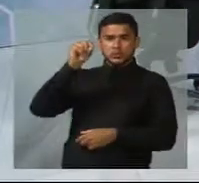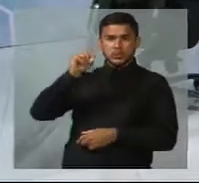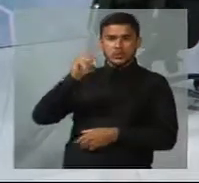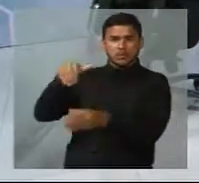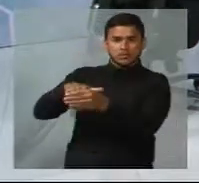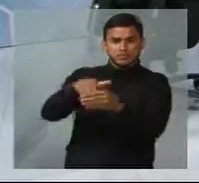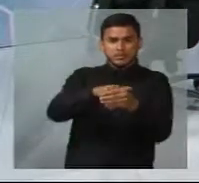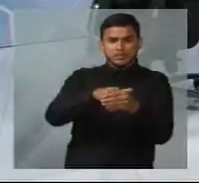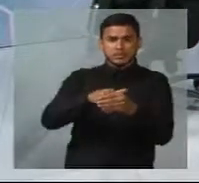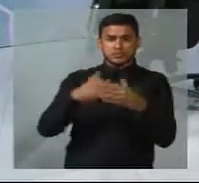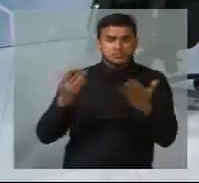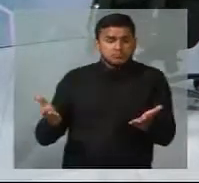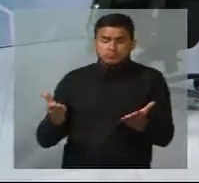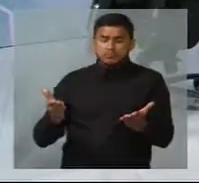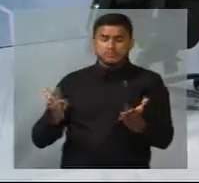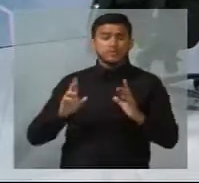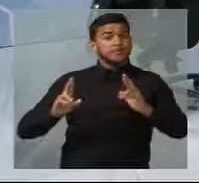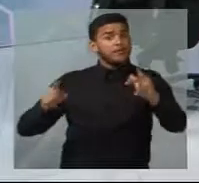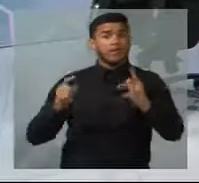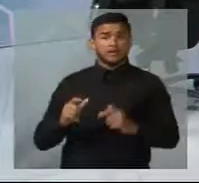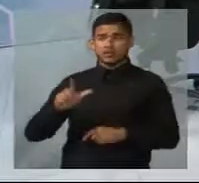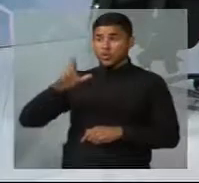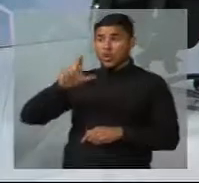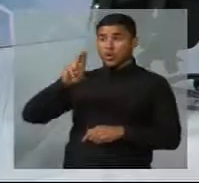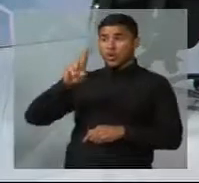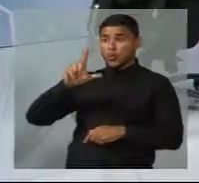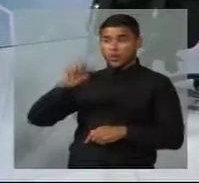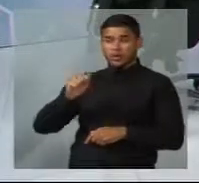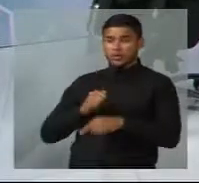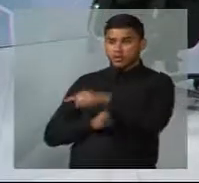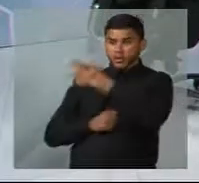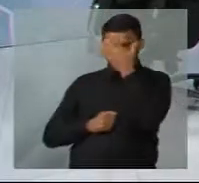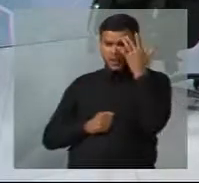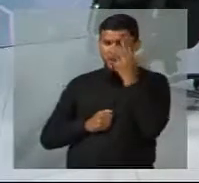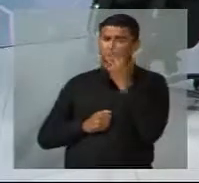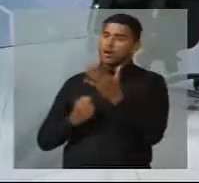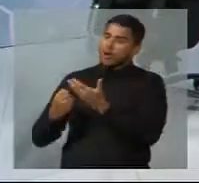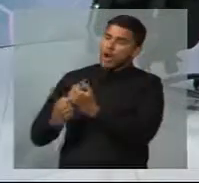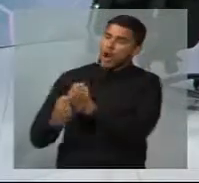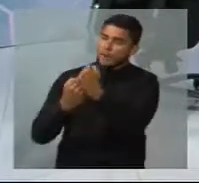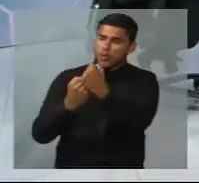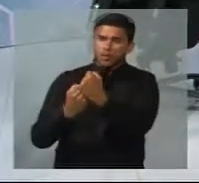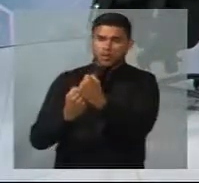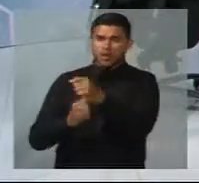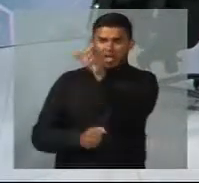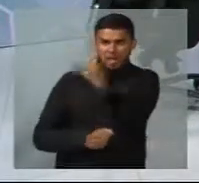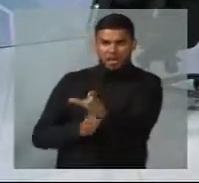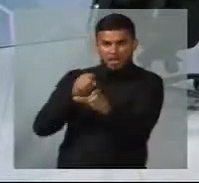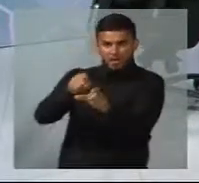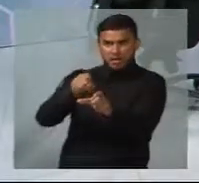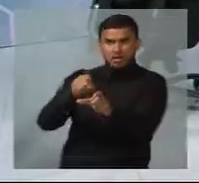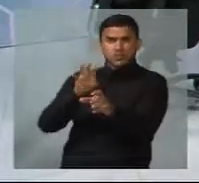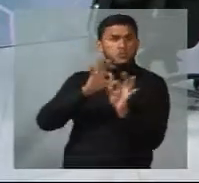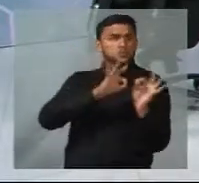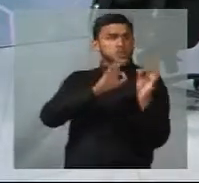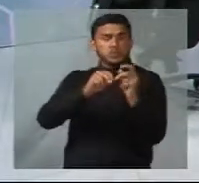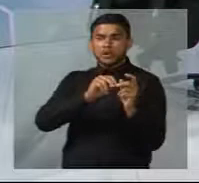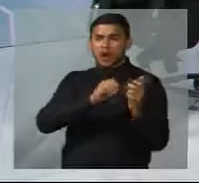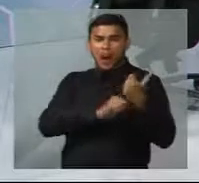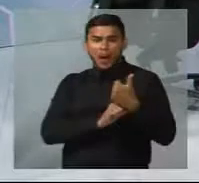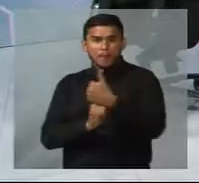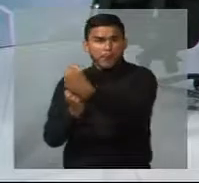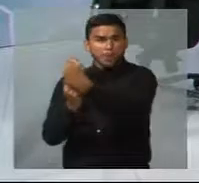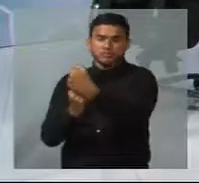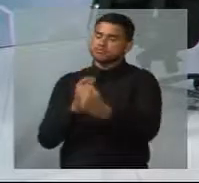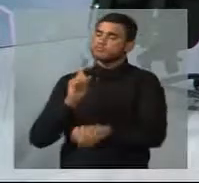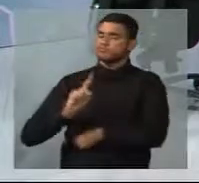a metade. Você tem um prestígio determinado, você indica uma pessoa, essa pessoa não chega lá como se fosse você. É uma pessoa indicada.